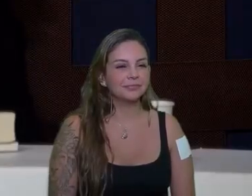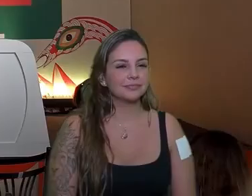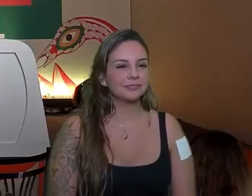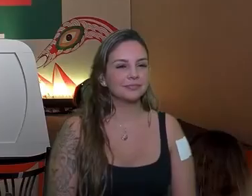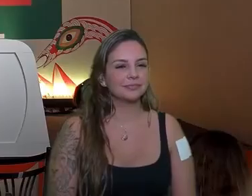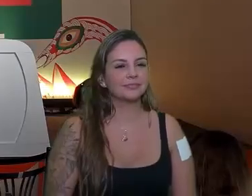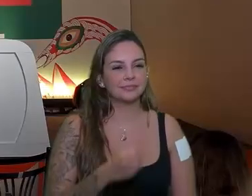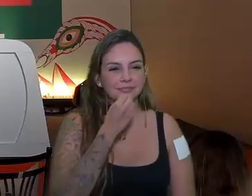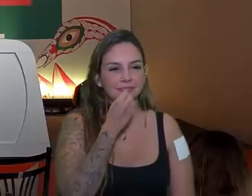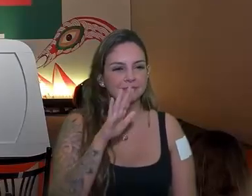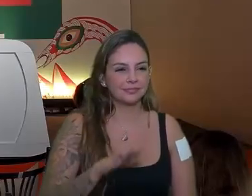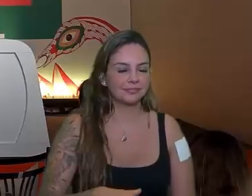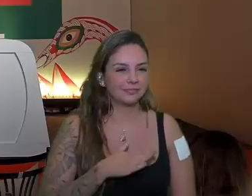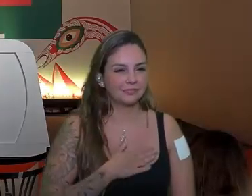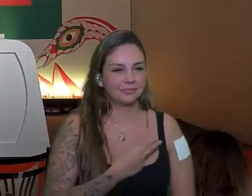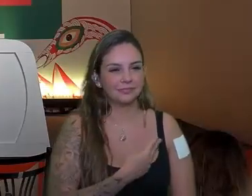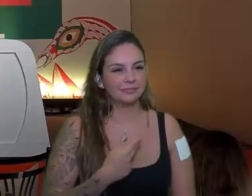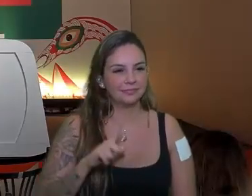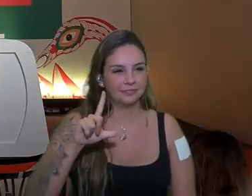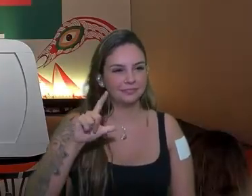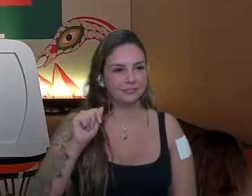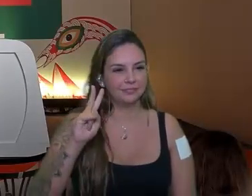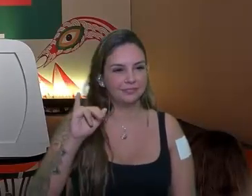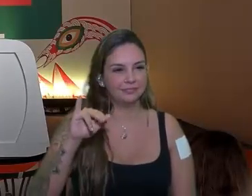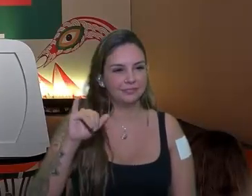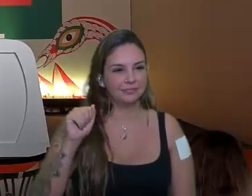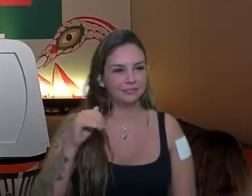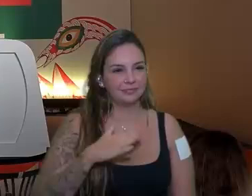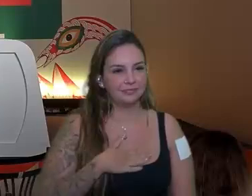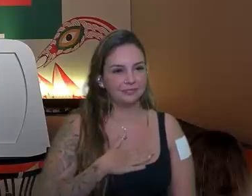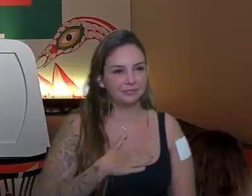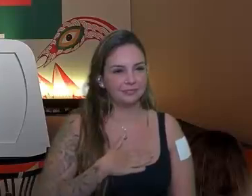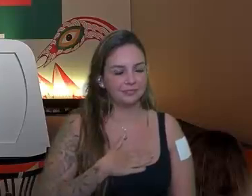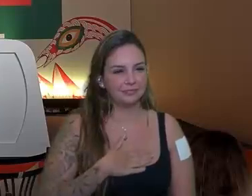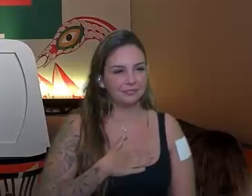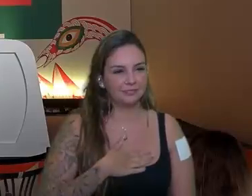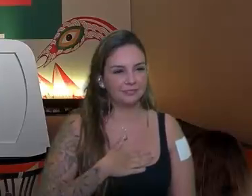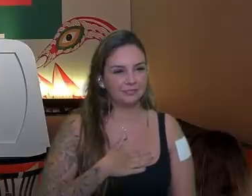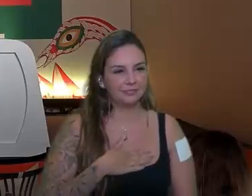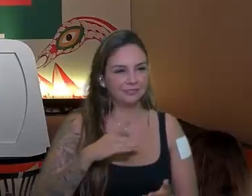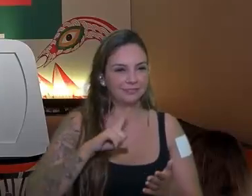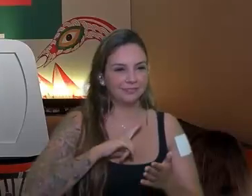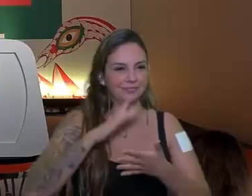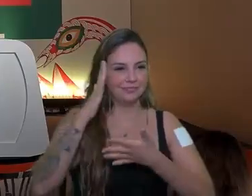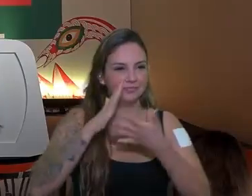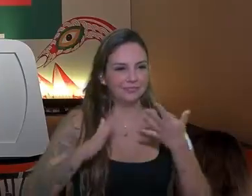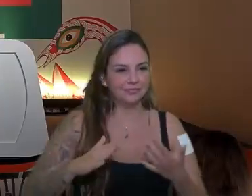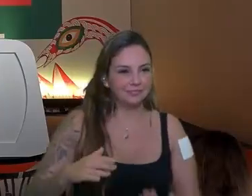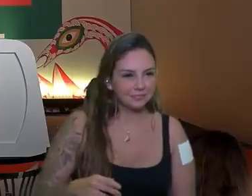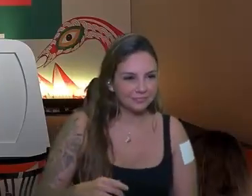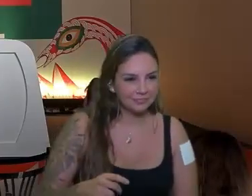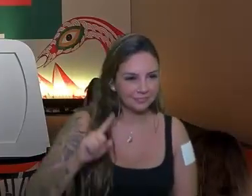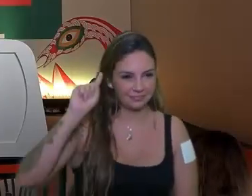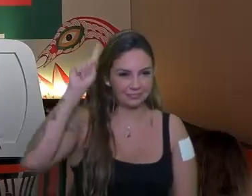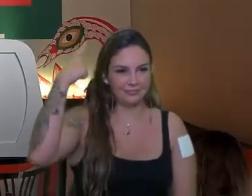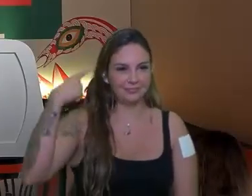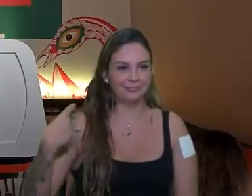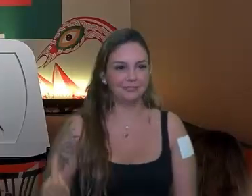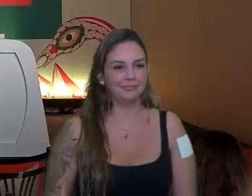Boa tarde, gente. Meu nome é Lavínia. Para a nossa colega da Libras, tem um sinal que é